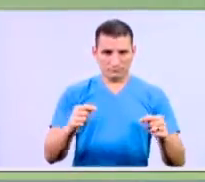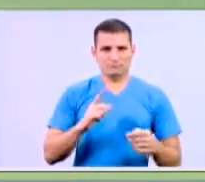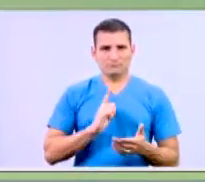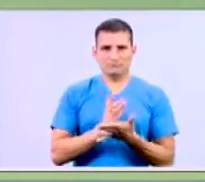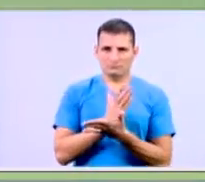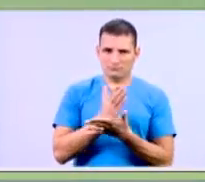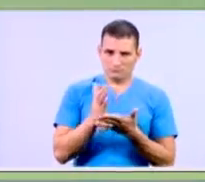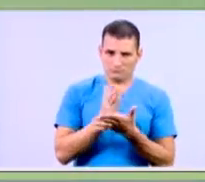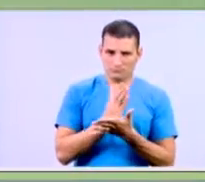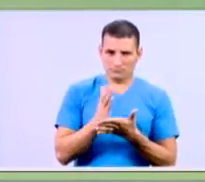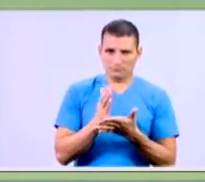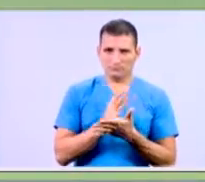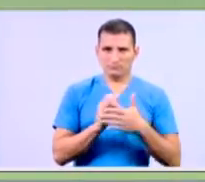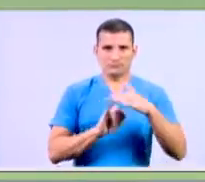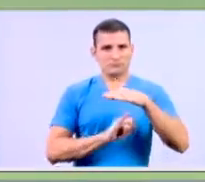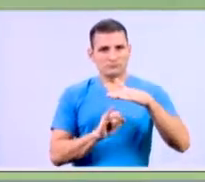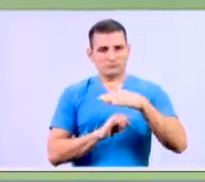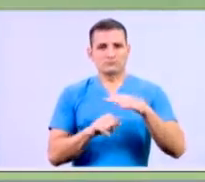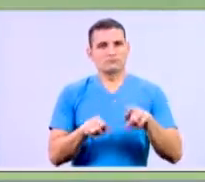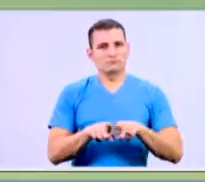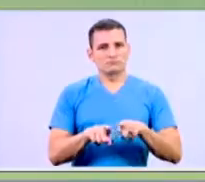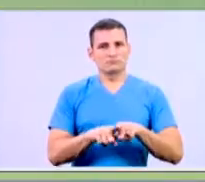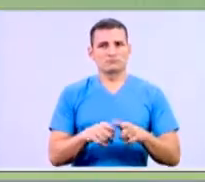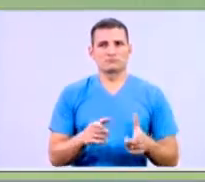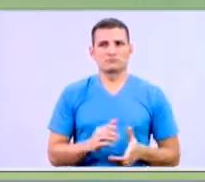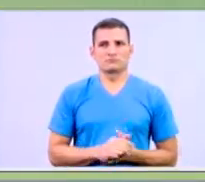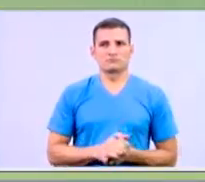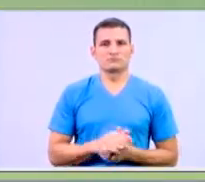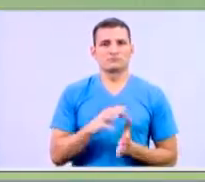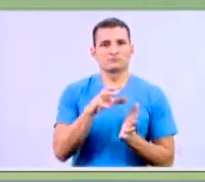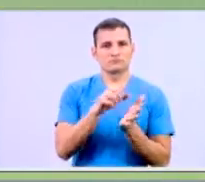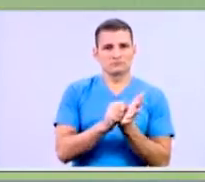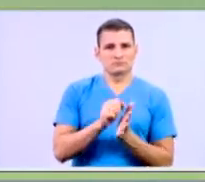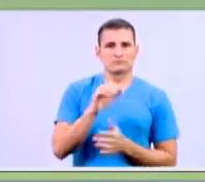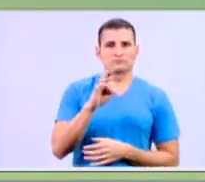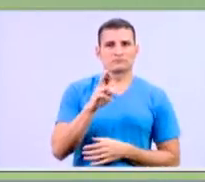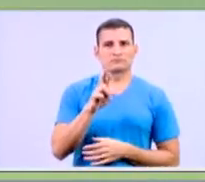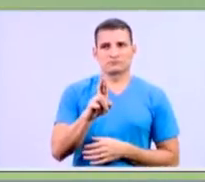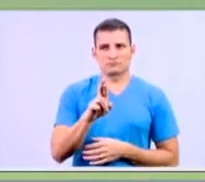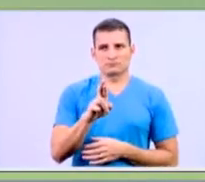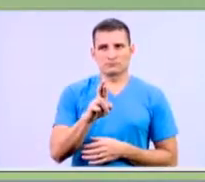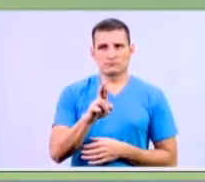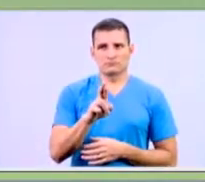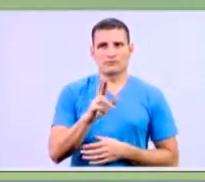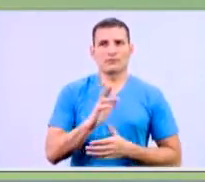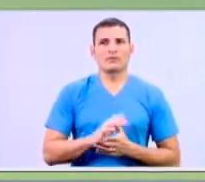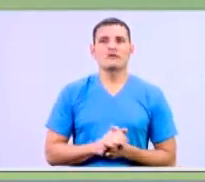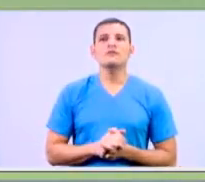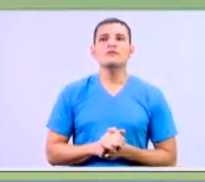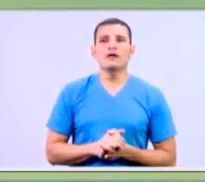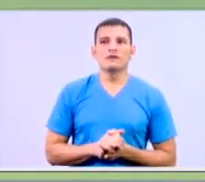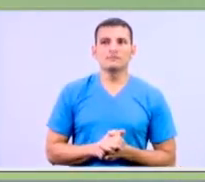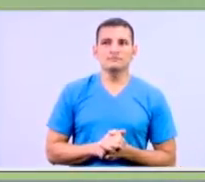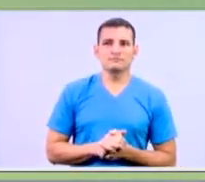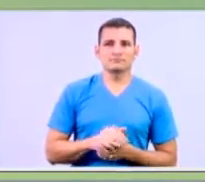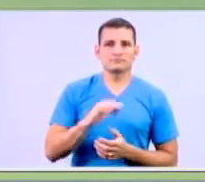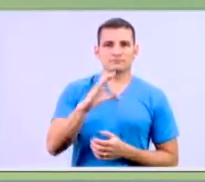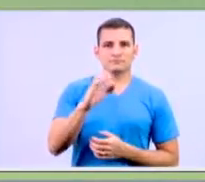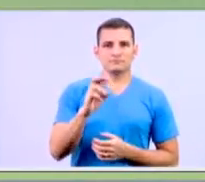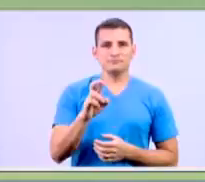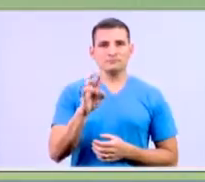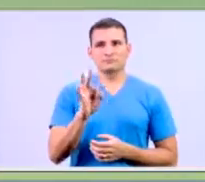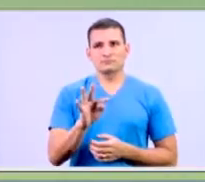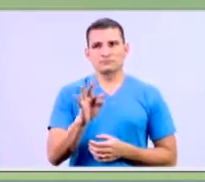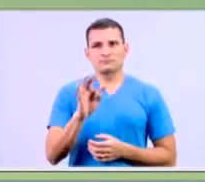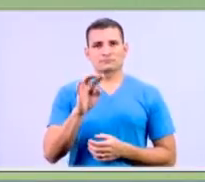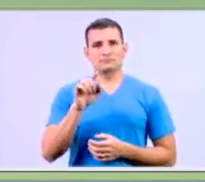algumas entidades que trabalham com tudo isso, que é o Registro BR, que nós vamos falar lá na frente, o CERT-BR. Registro